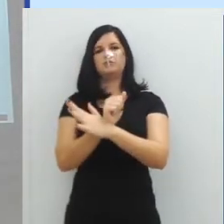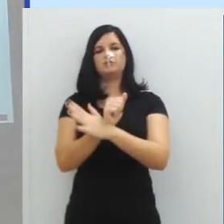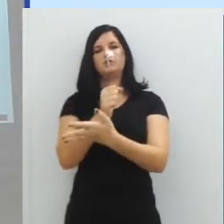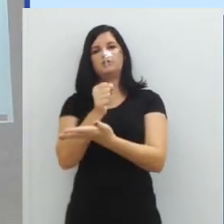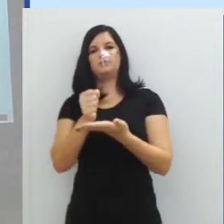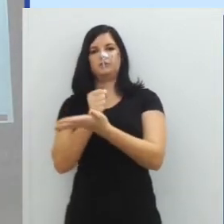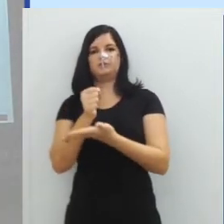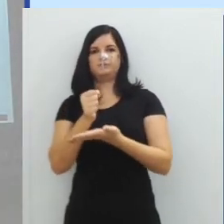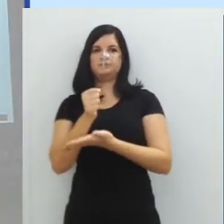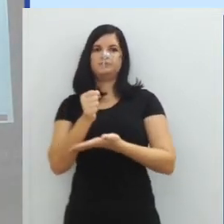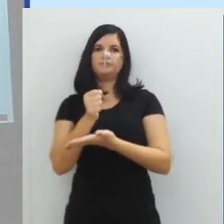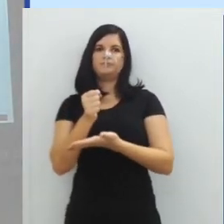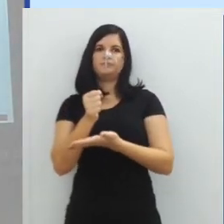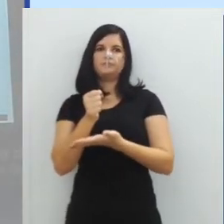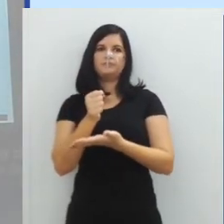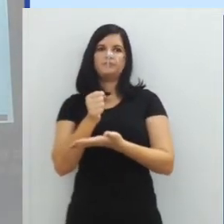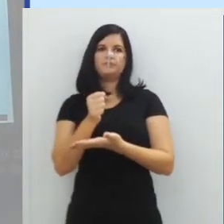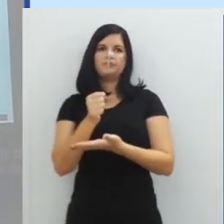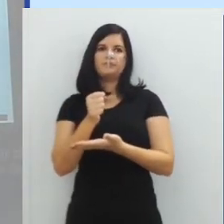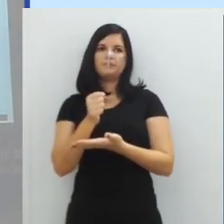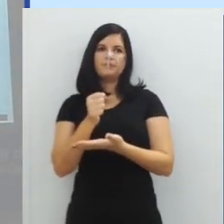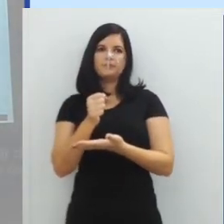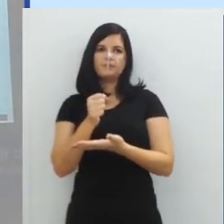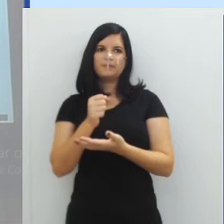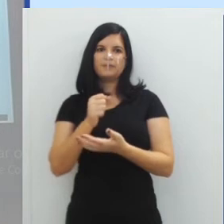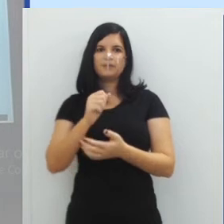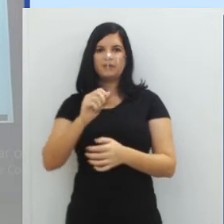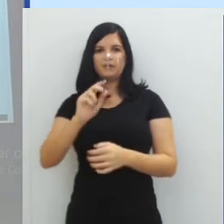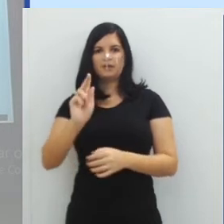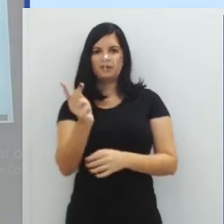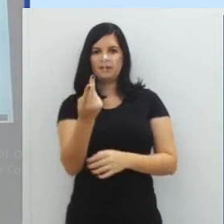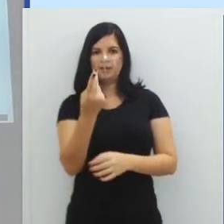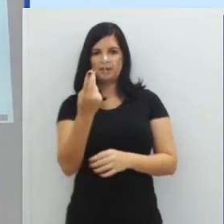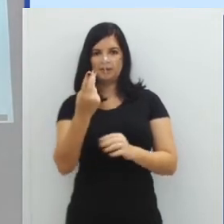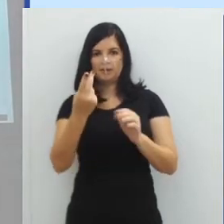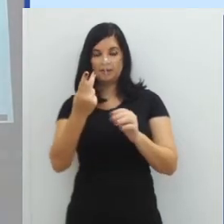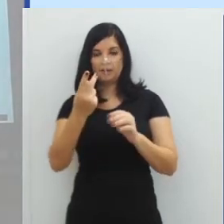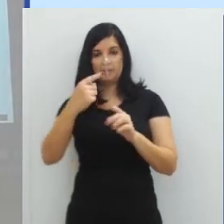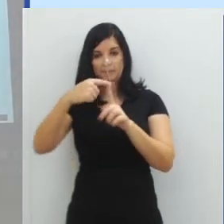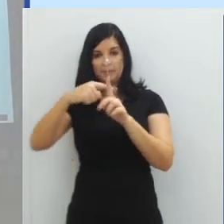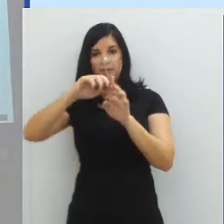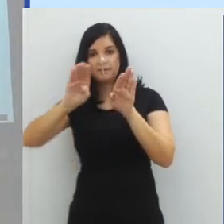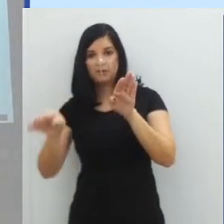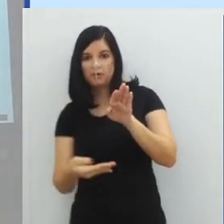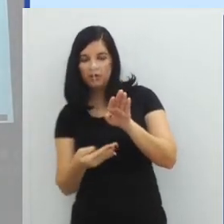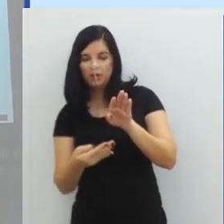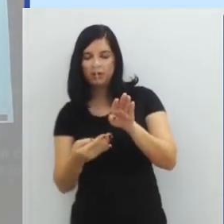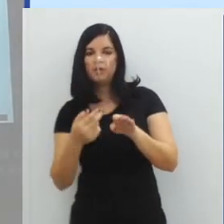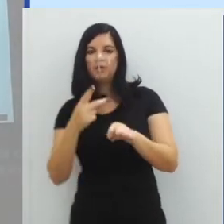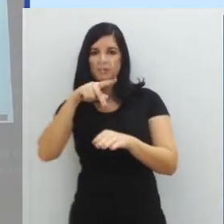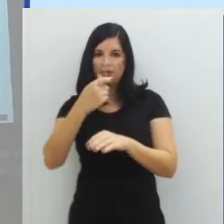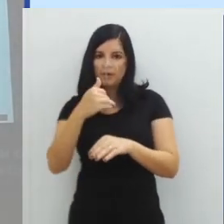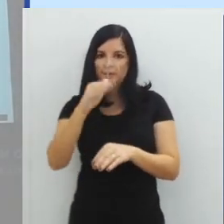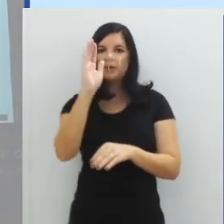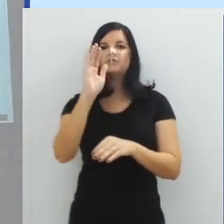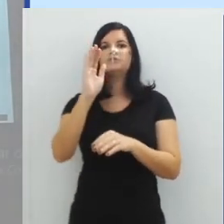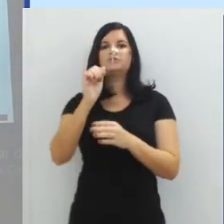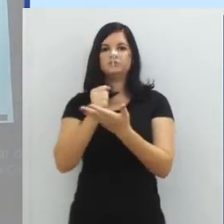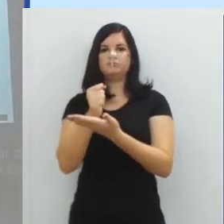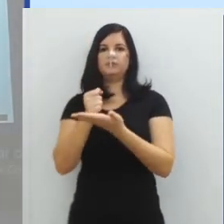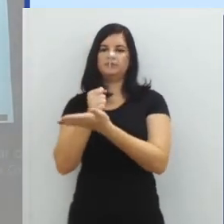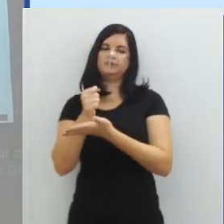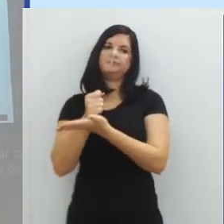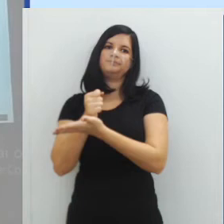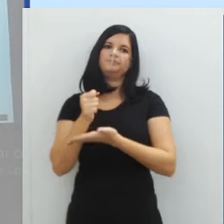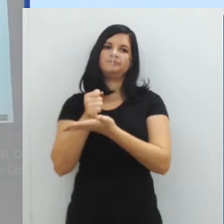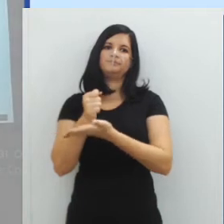base. Menor H+, aumenta o pH, e mais básica é